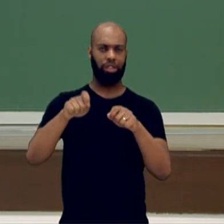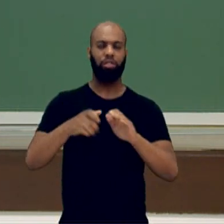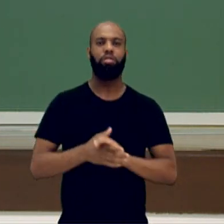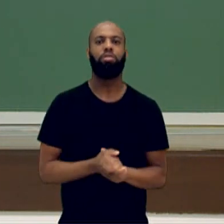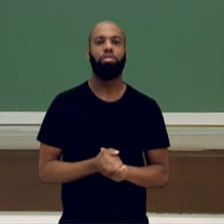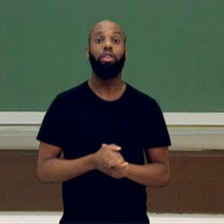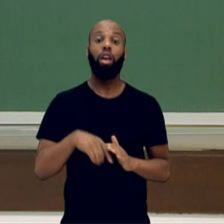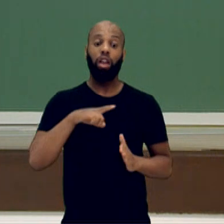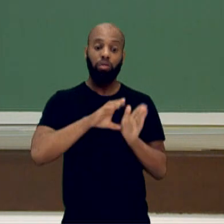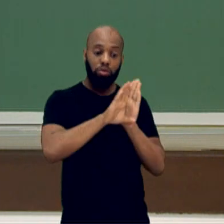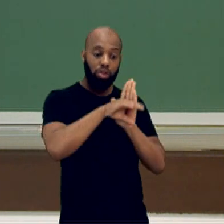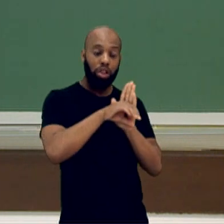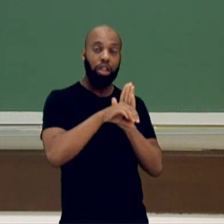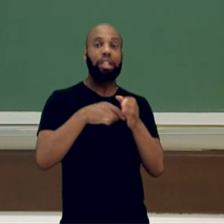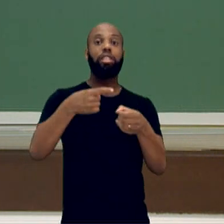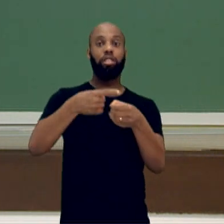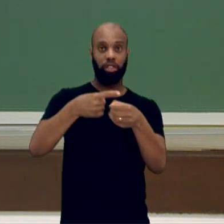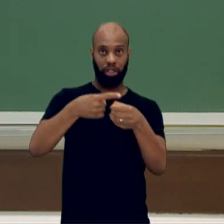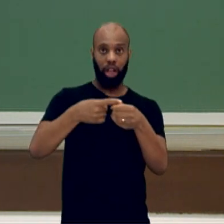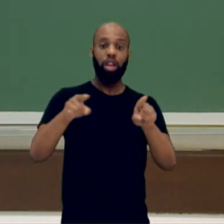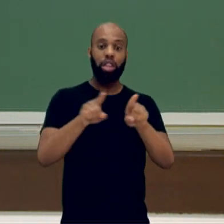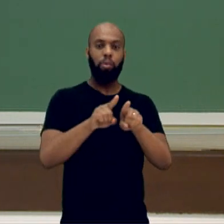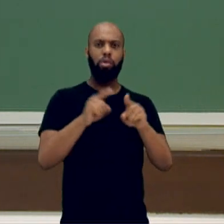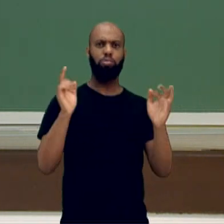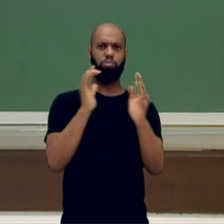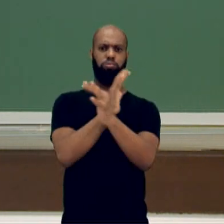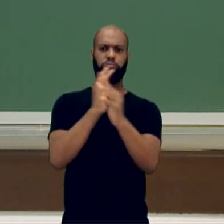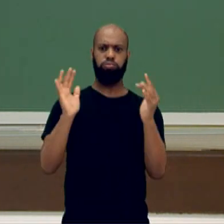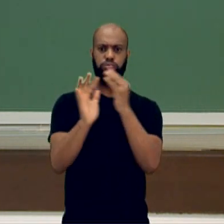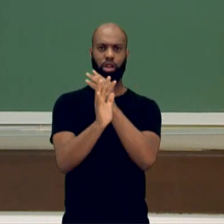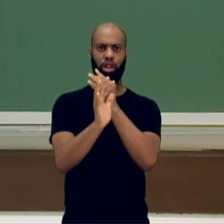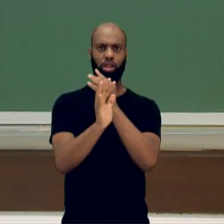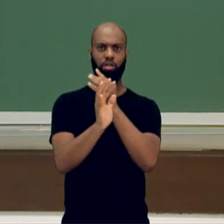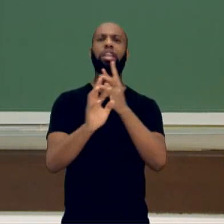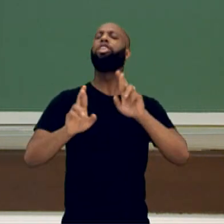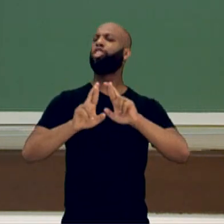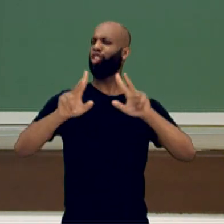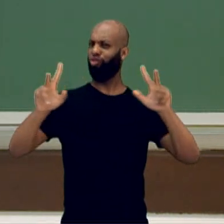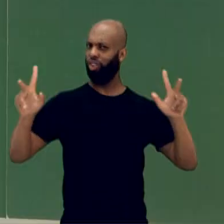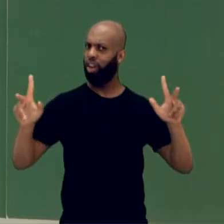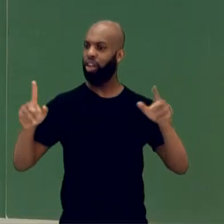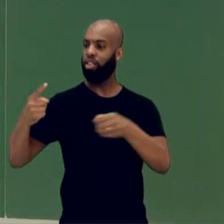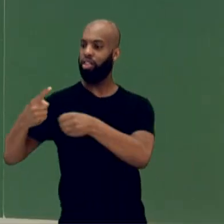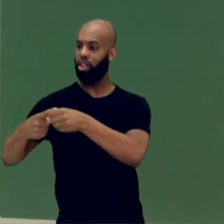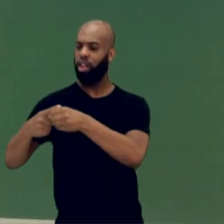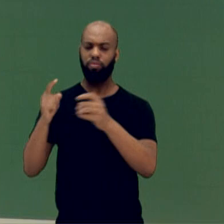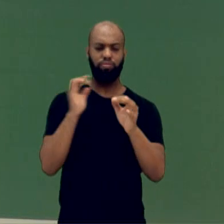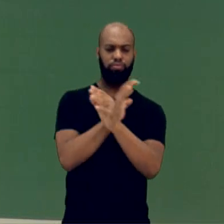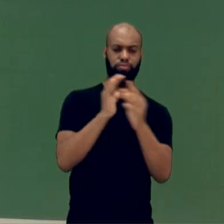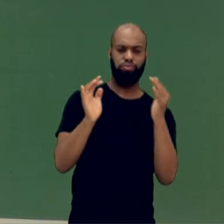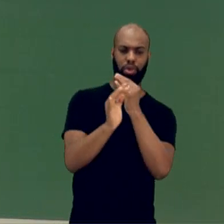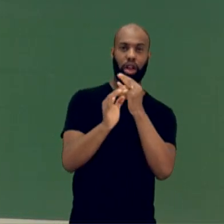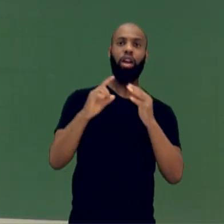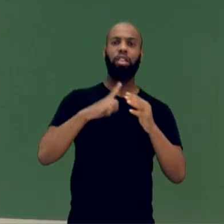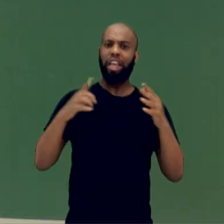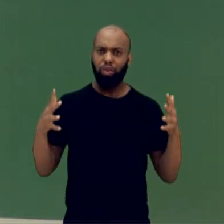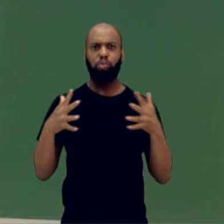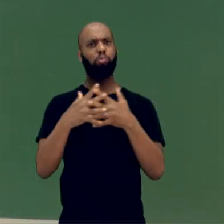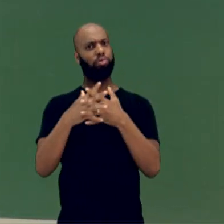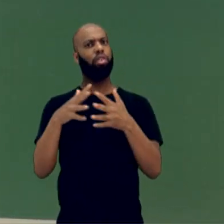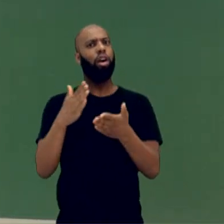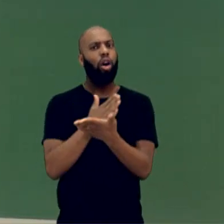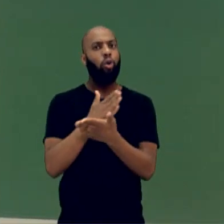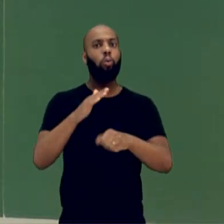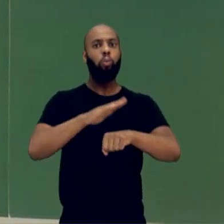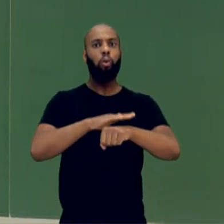ali conceito de cidade e de urbanização. São duas coisas diferentes. Há também, muitas vezes, uma confusão